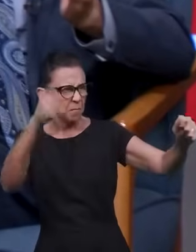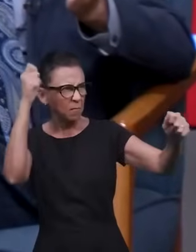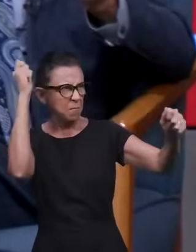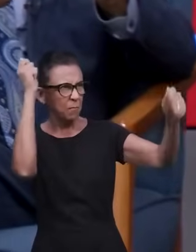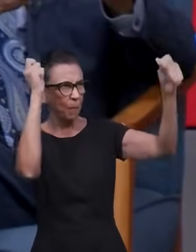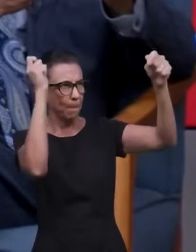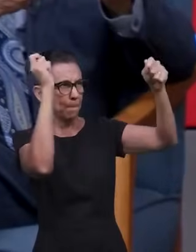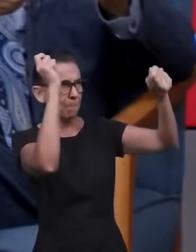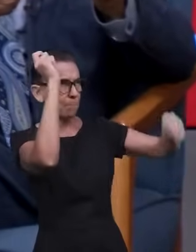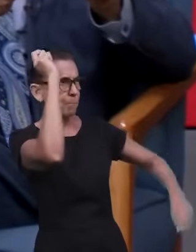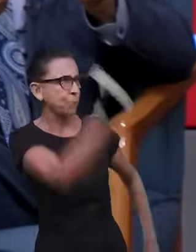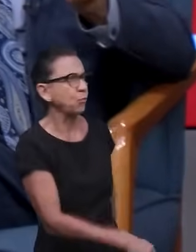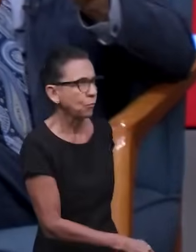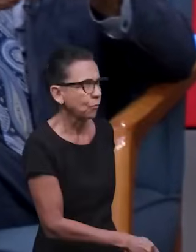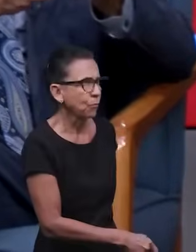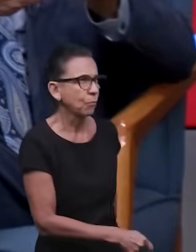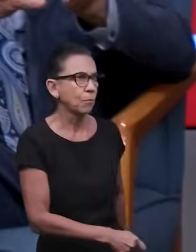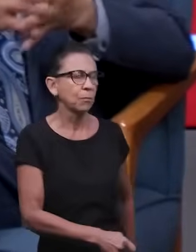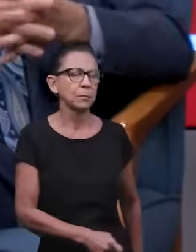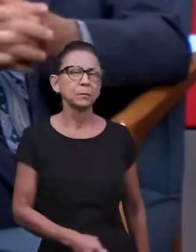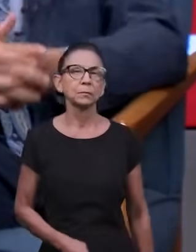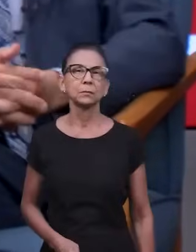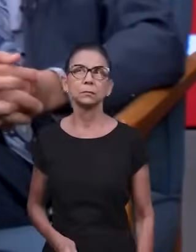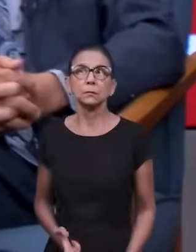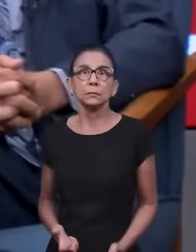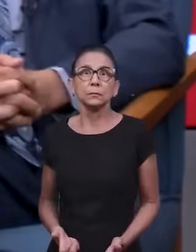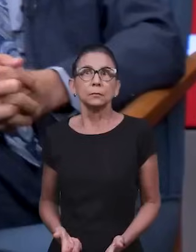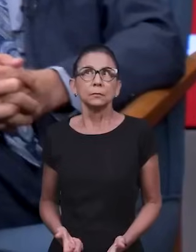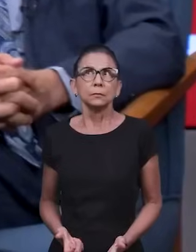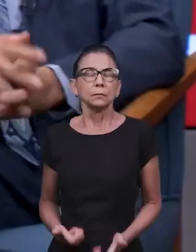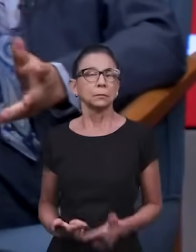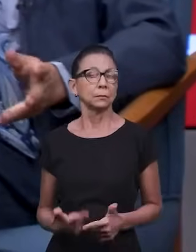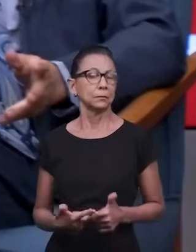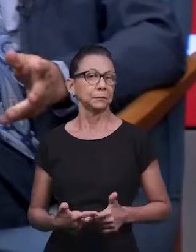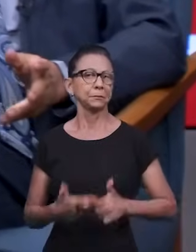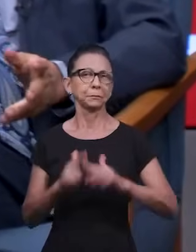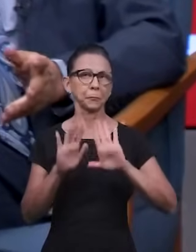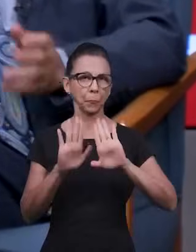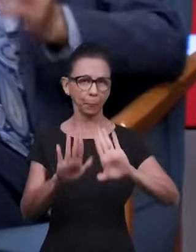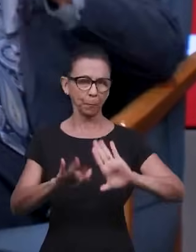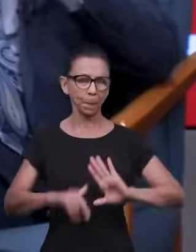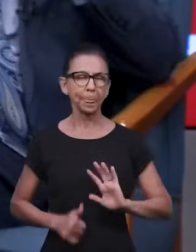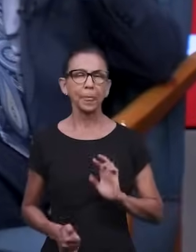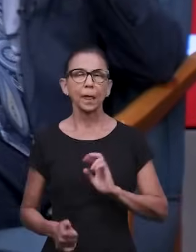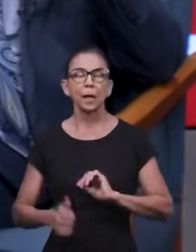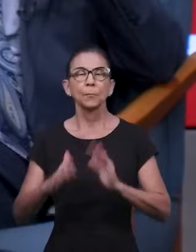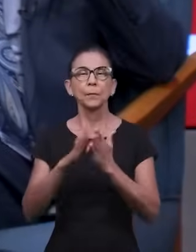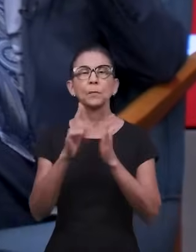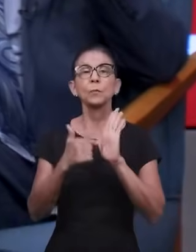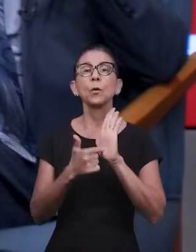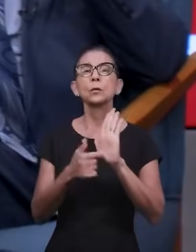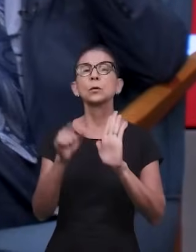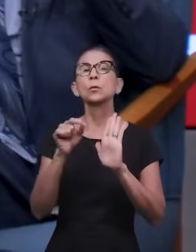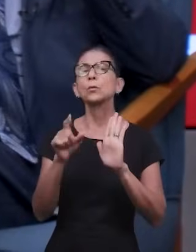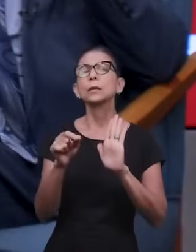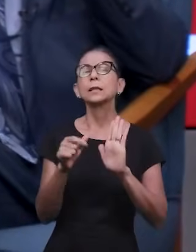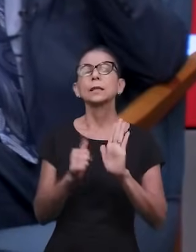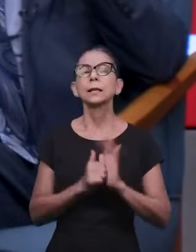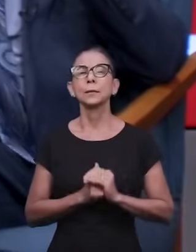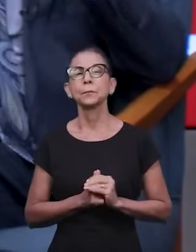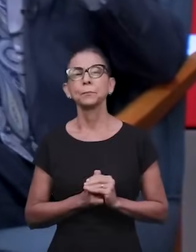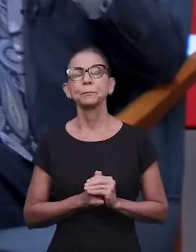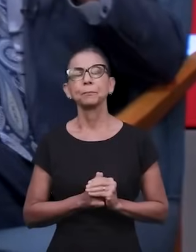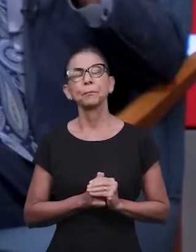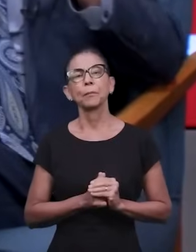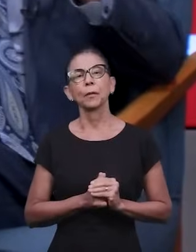tem um simbolismo na própria Bíblia tem Vamos pegar lá na frente a carta aos hebreus Capítulo